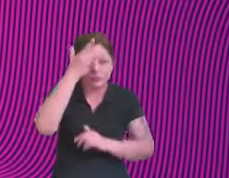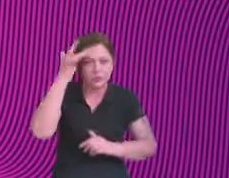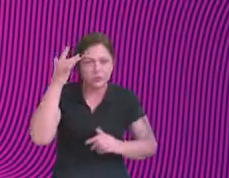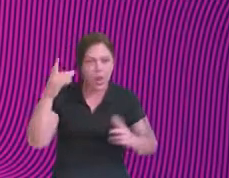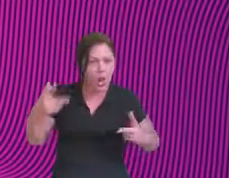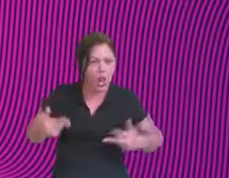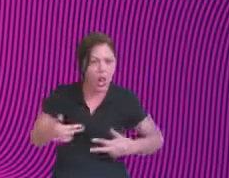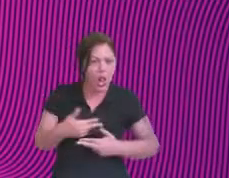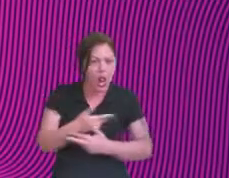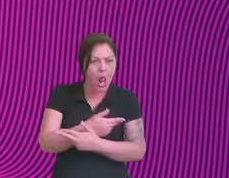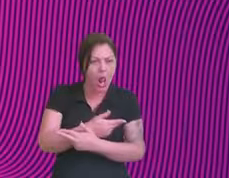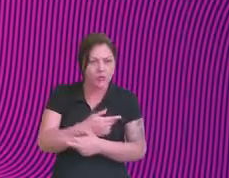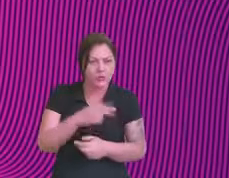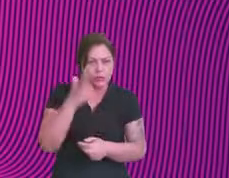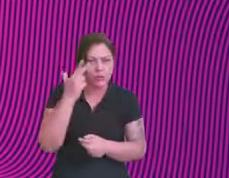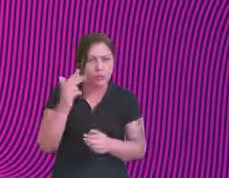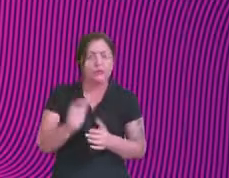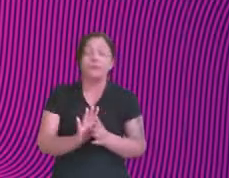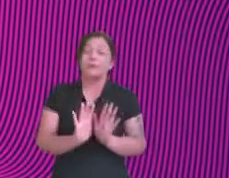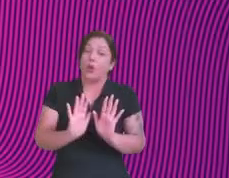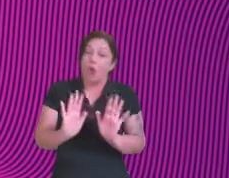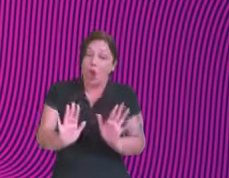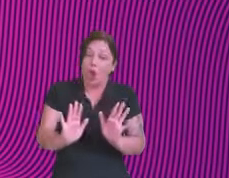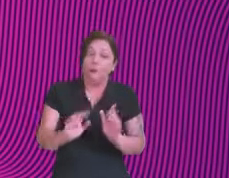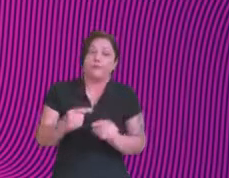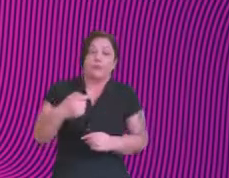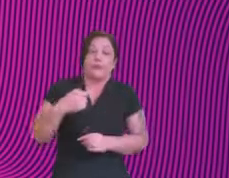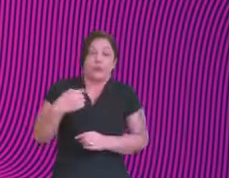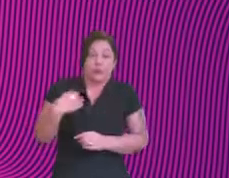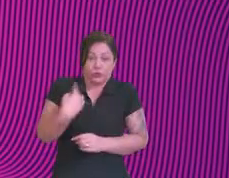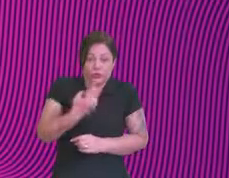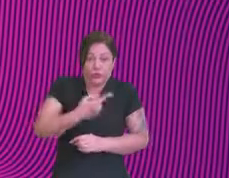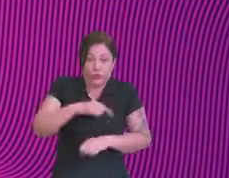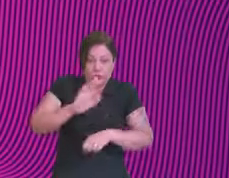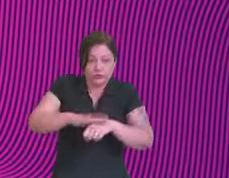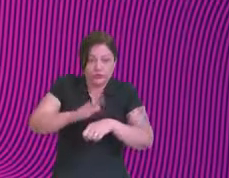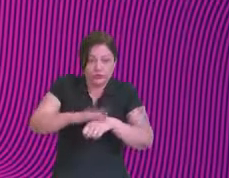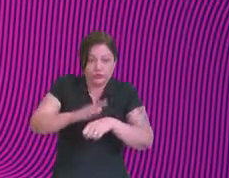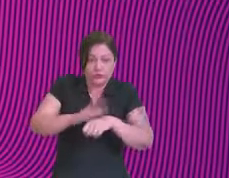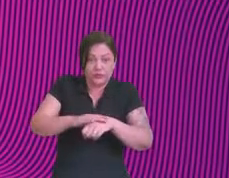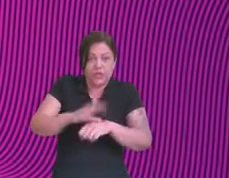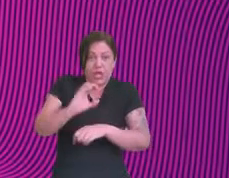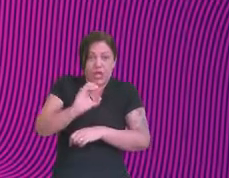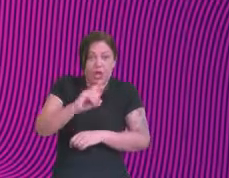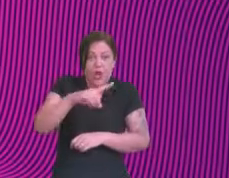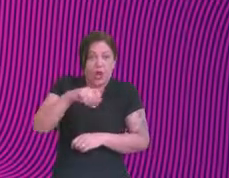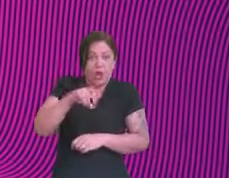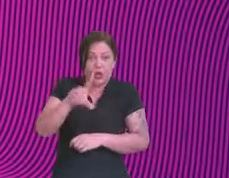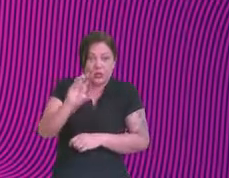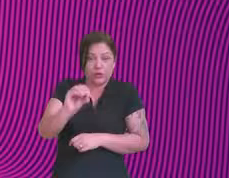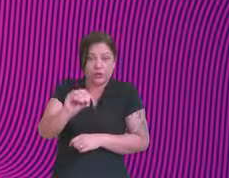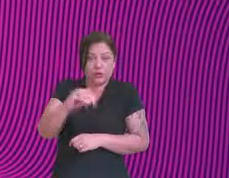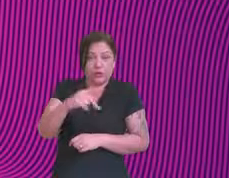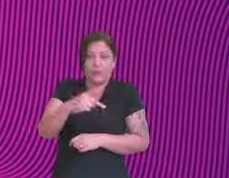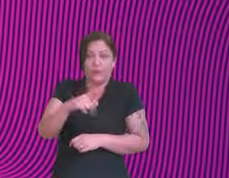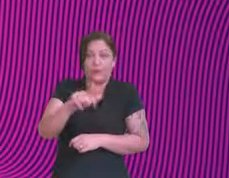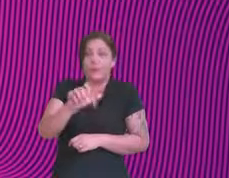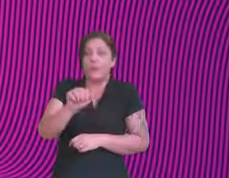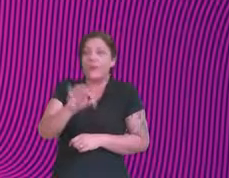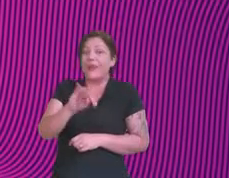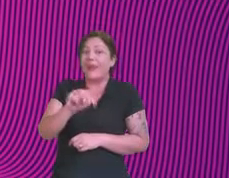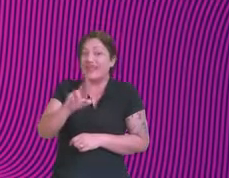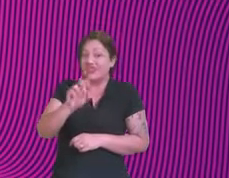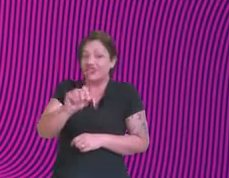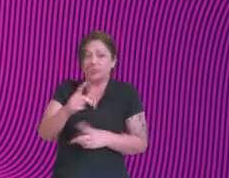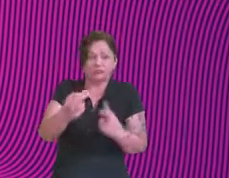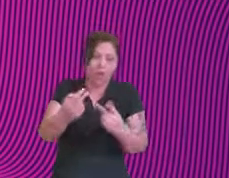A gente fez durante um tempo com oxaliplatina, mas hoje a gente consegue importar a mitomicina C na clínica privada,